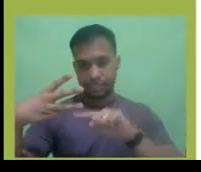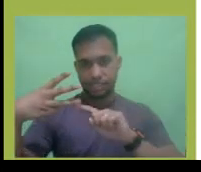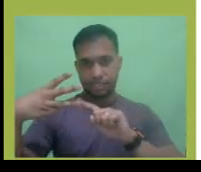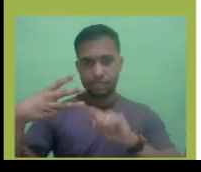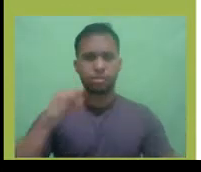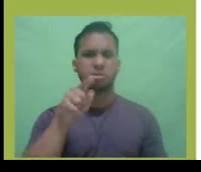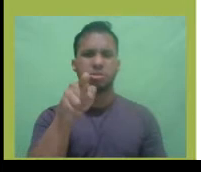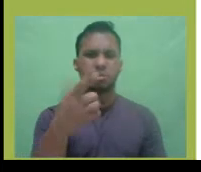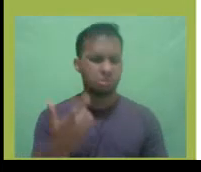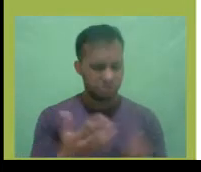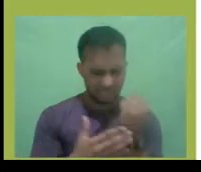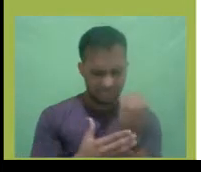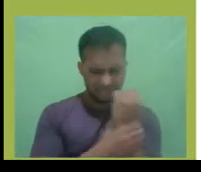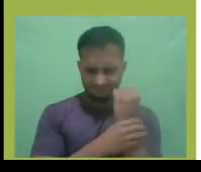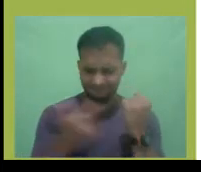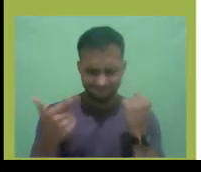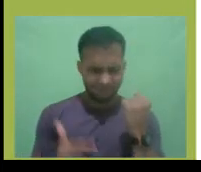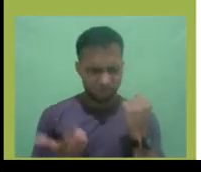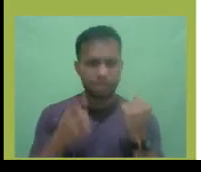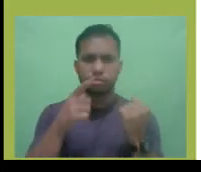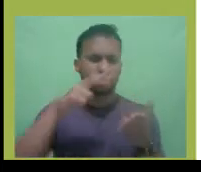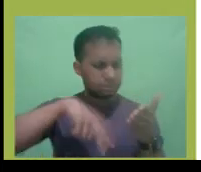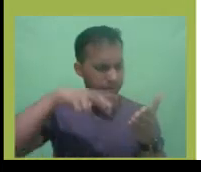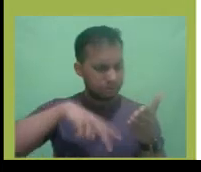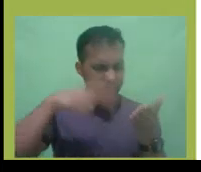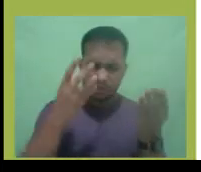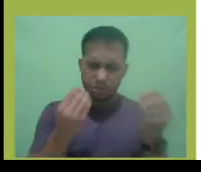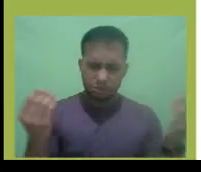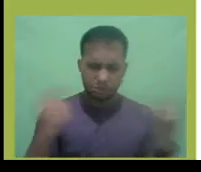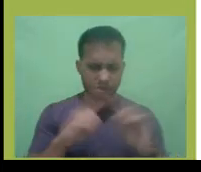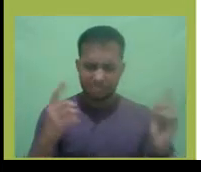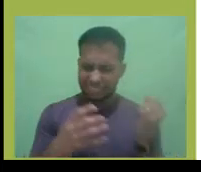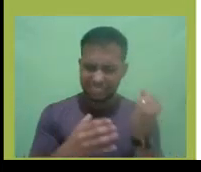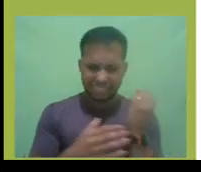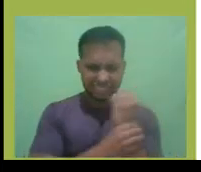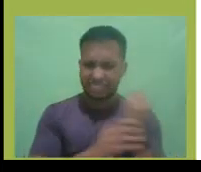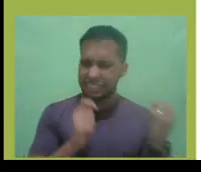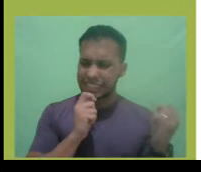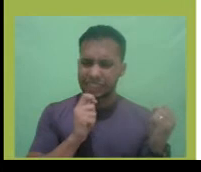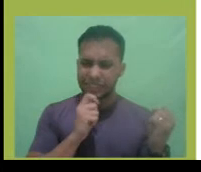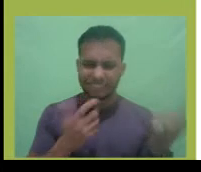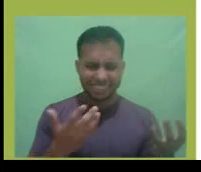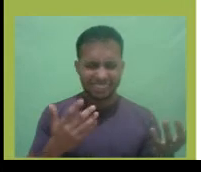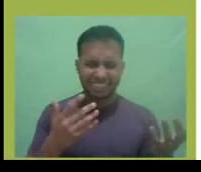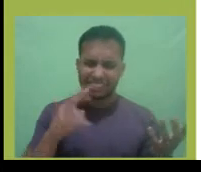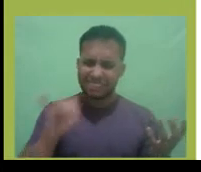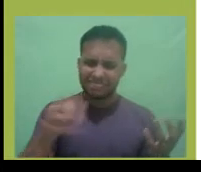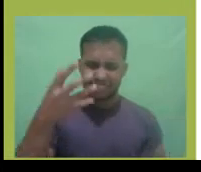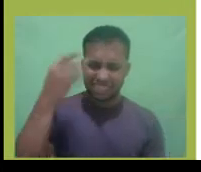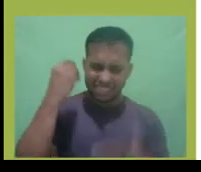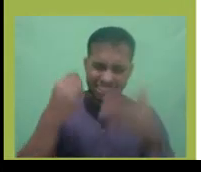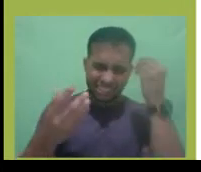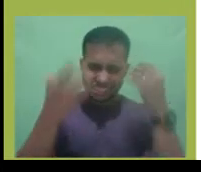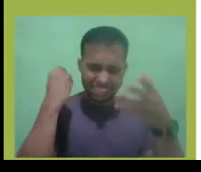sentindo ainda inseguro porque é um assunto novo, você leu bastante, mas ainda tem pouca experiência com a apresentação e acha